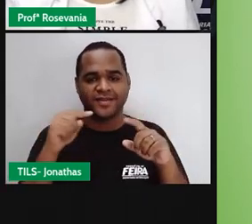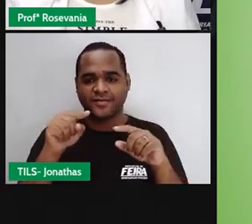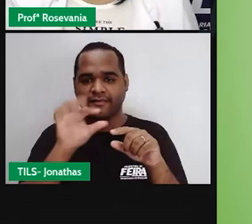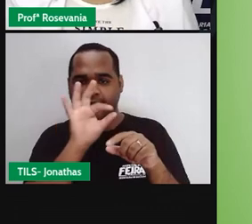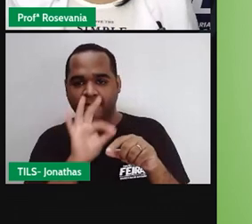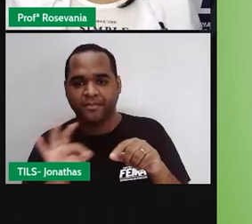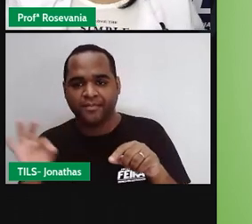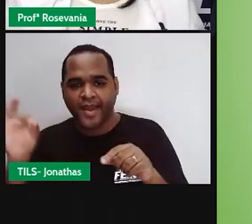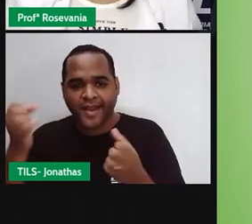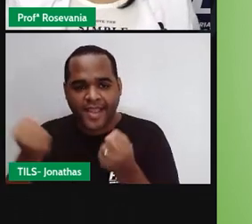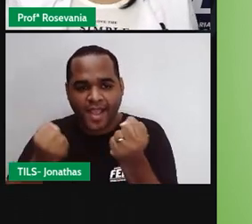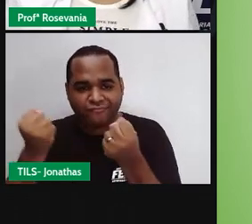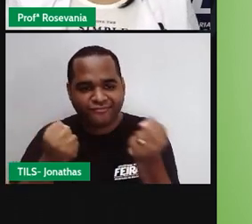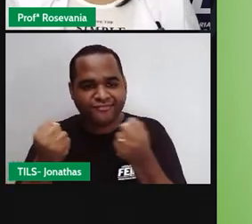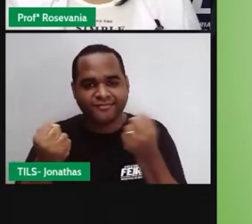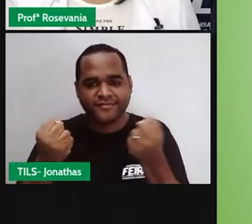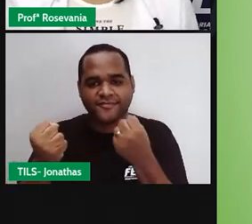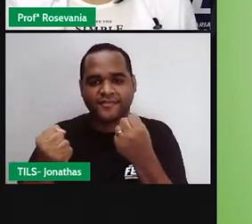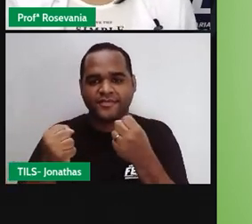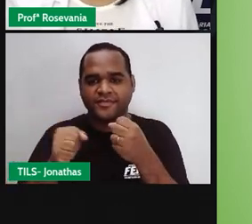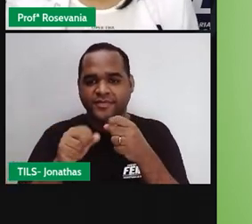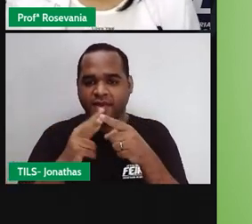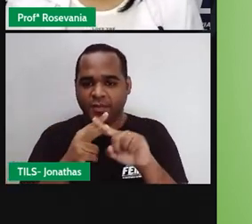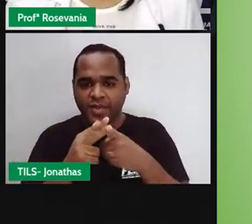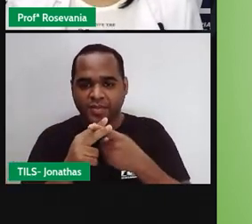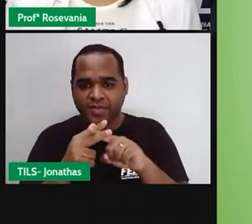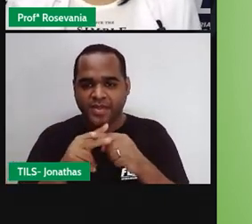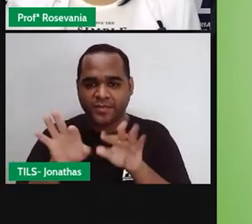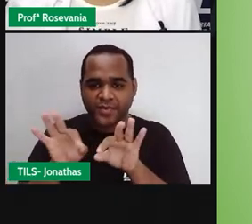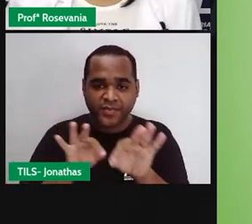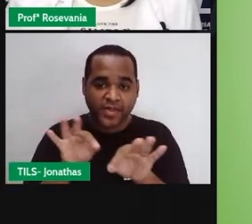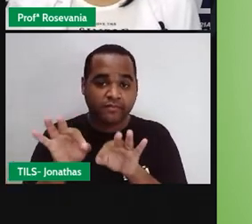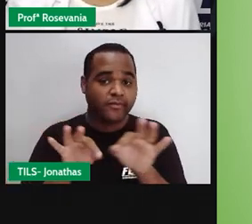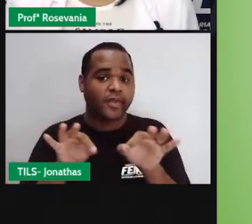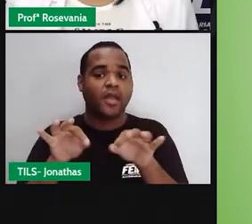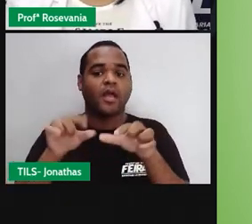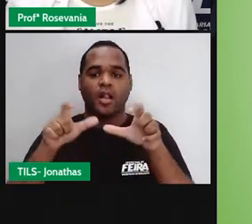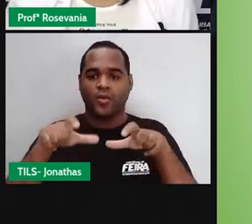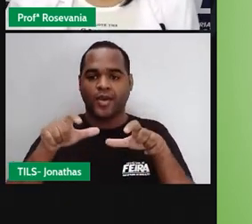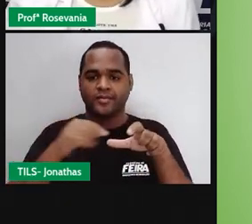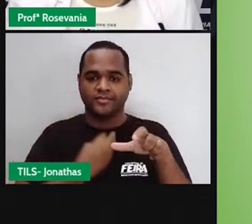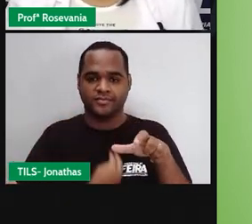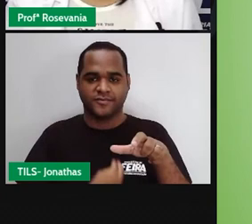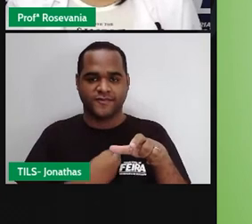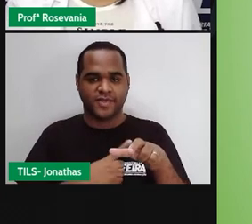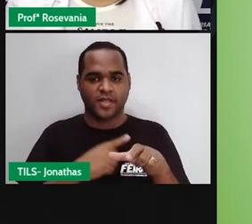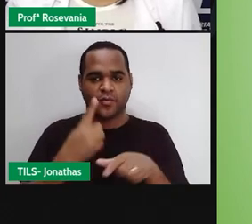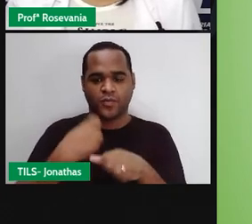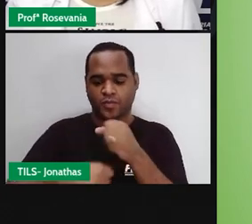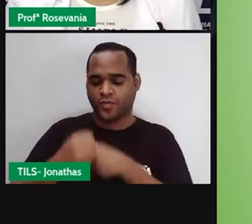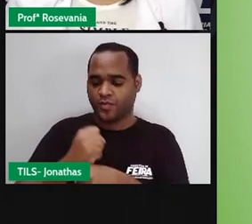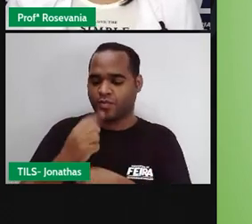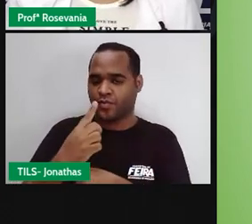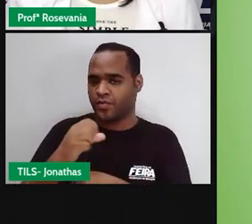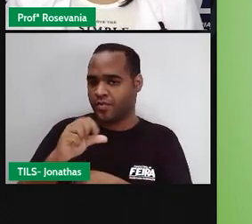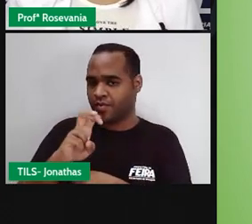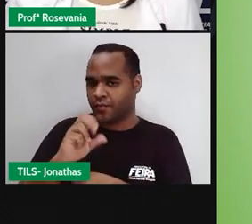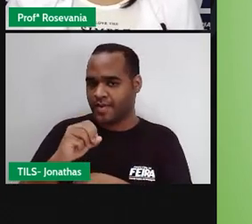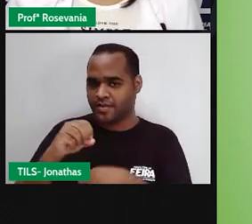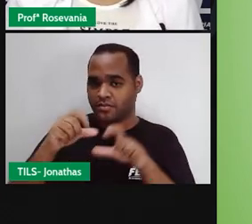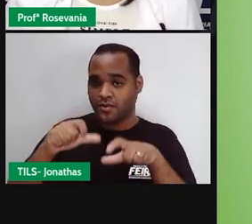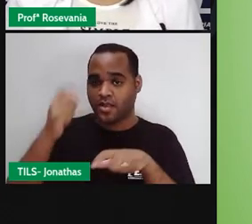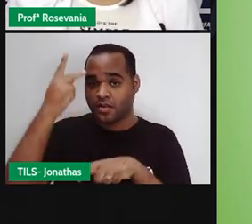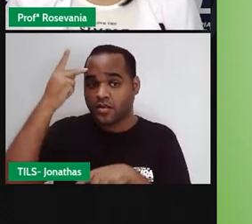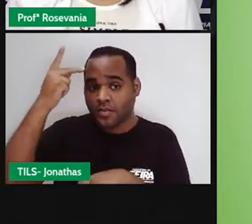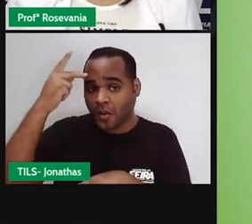e vocês viram, né, na outra imagem uma linha de montagem mais atual, e essa linha de montagem aqui no fim dos anos 50, aqui no Brasil.